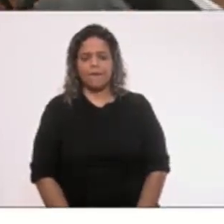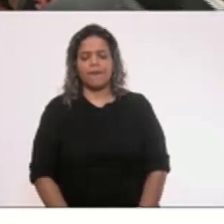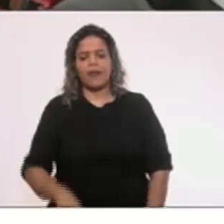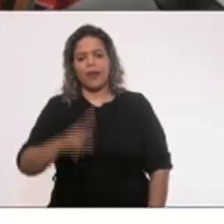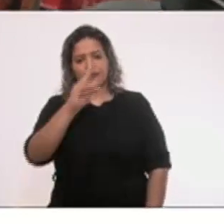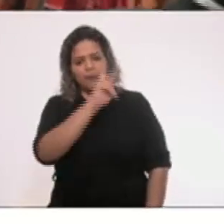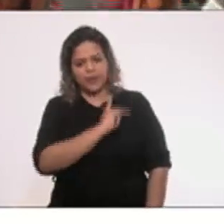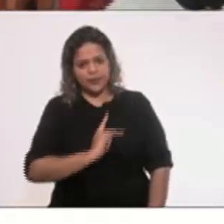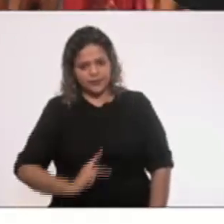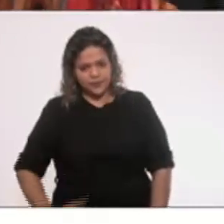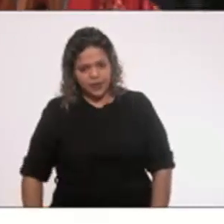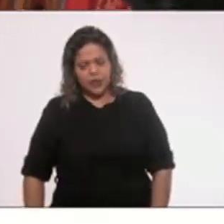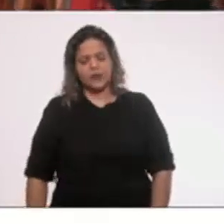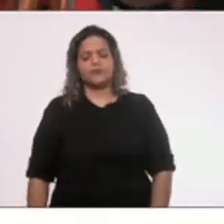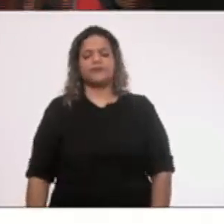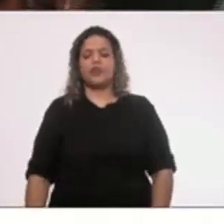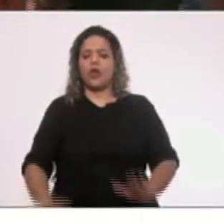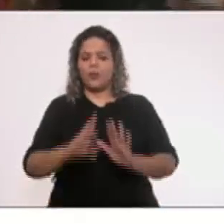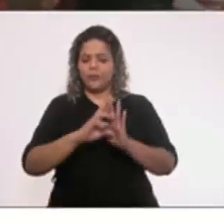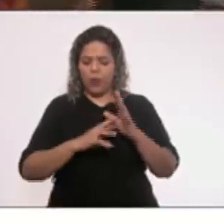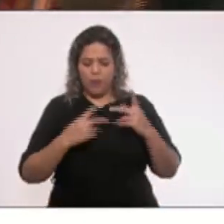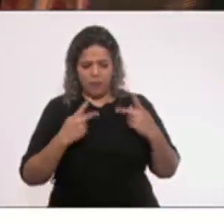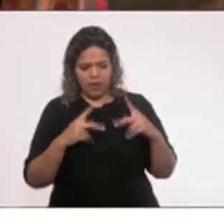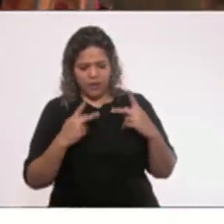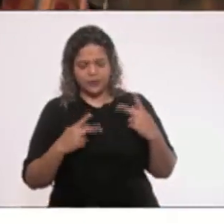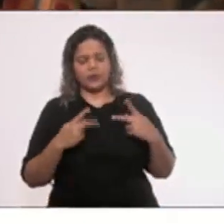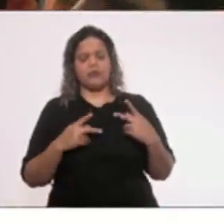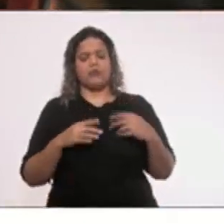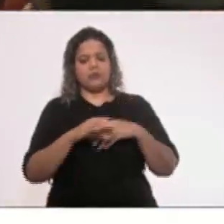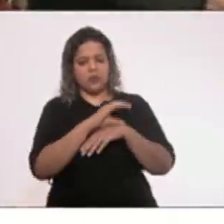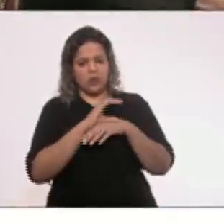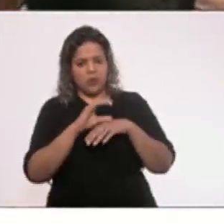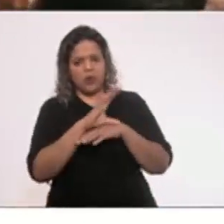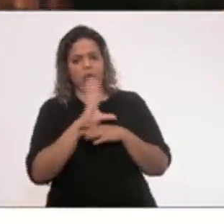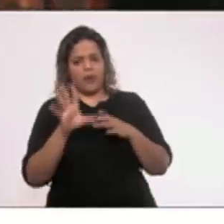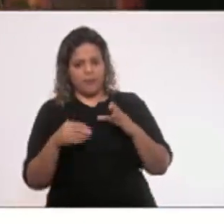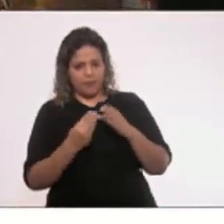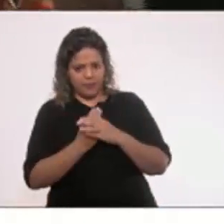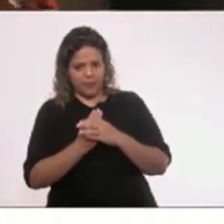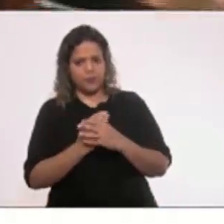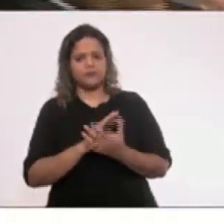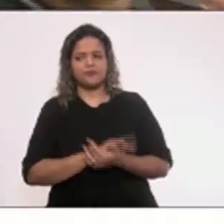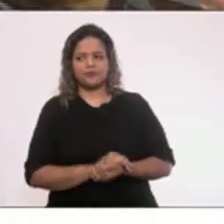Senhor presidente, o relatório, o parecer é pela constitucionalidade com emendas.